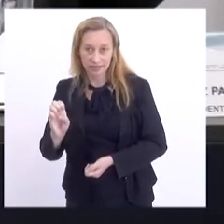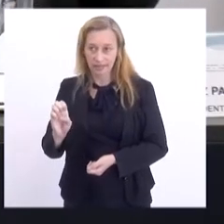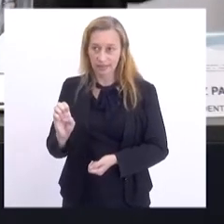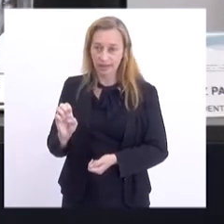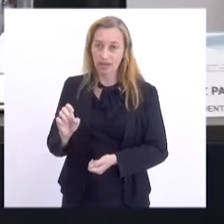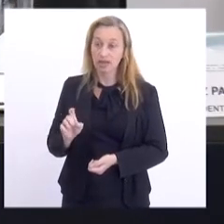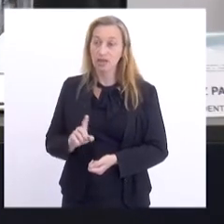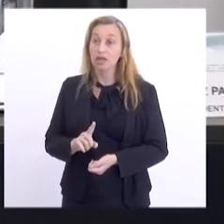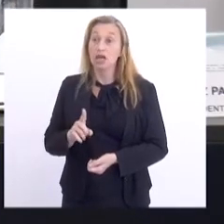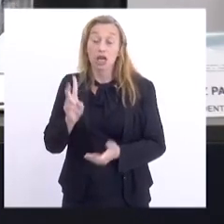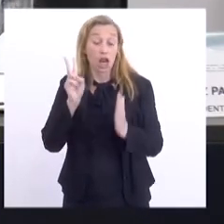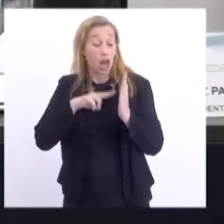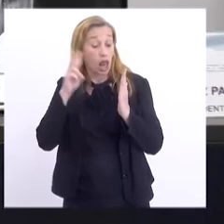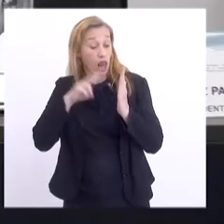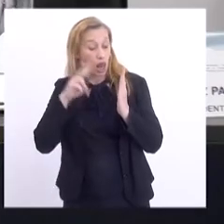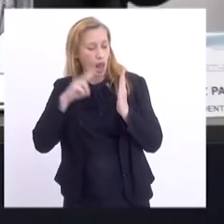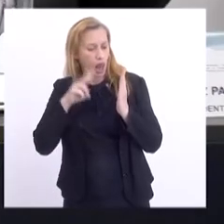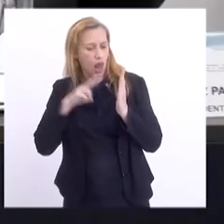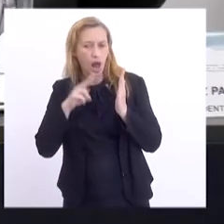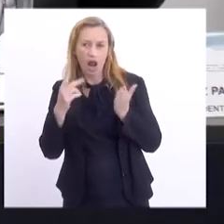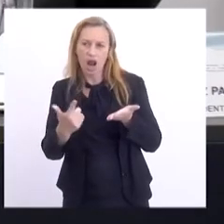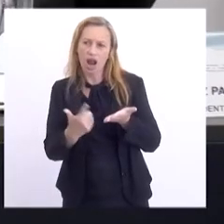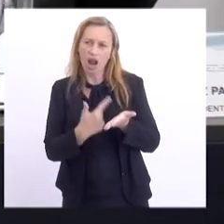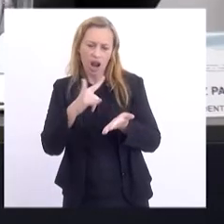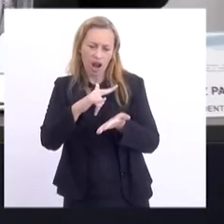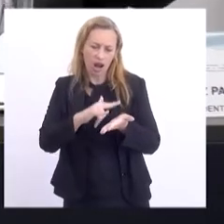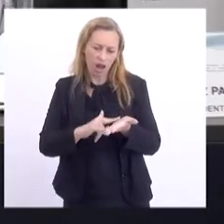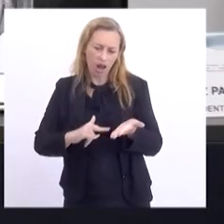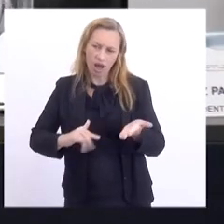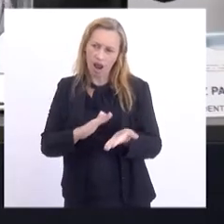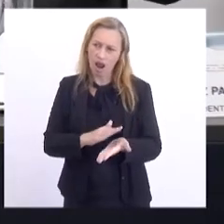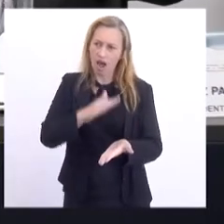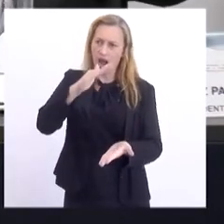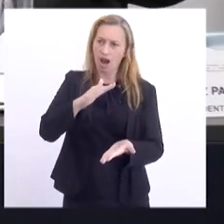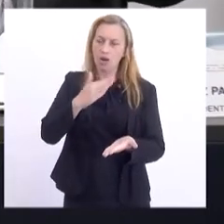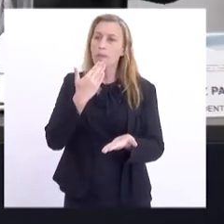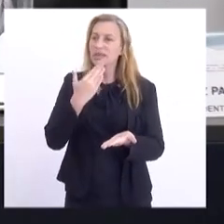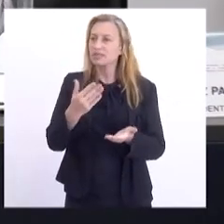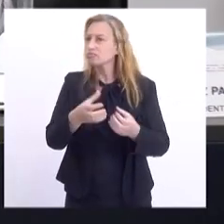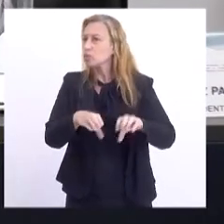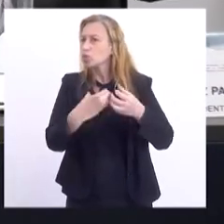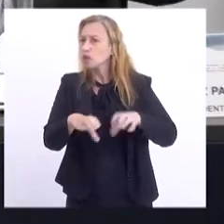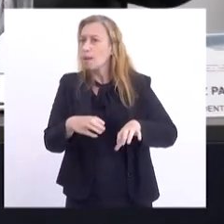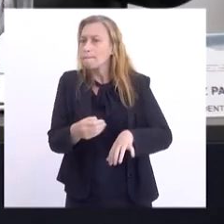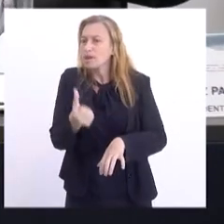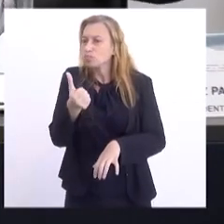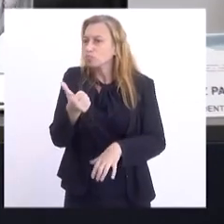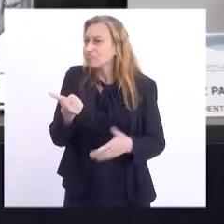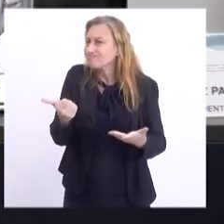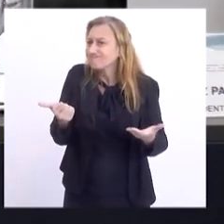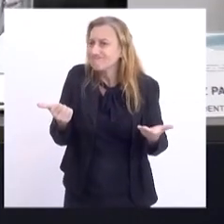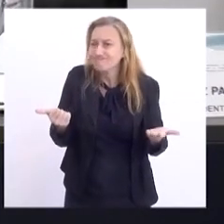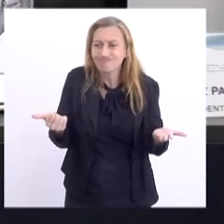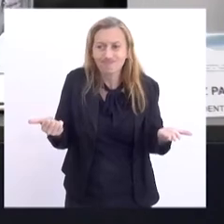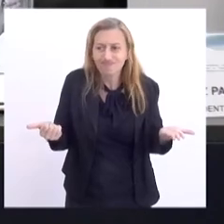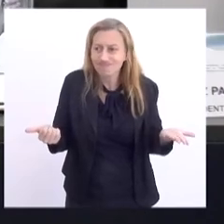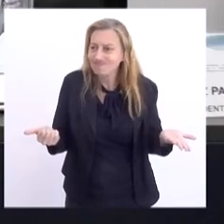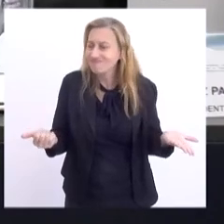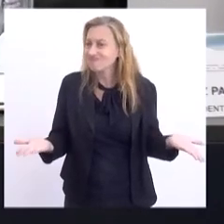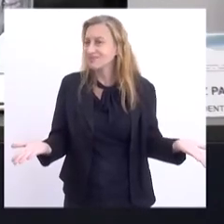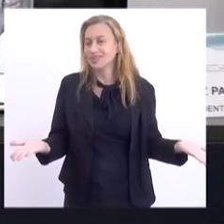e ele Lemos aquela pilha de documento os pedidos concurso absolutamente aleatória